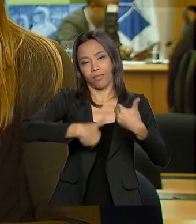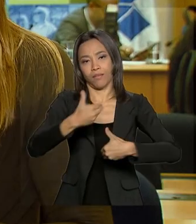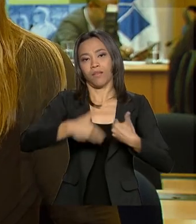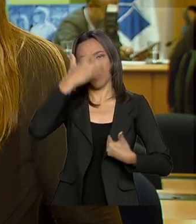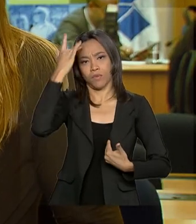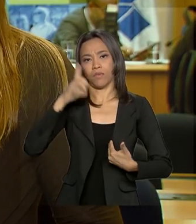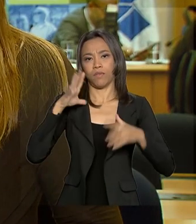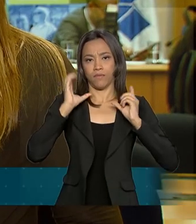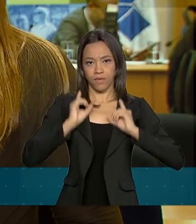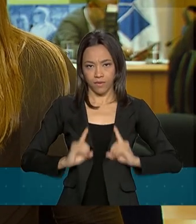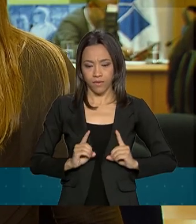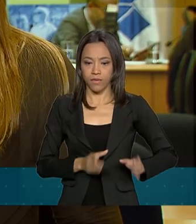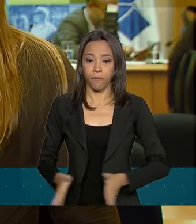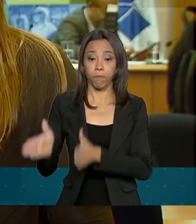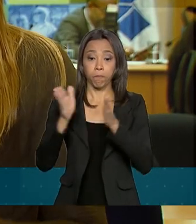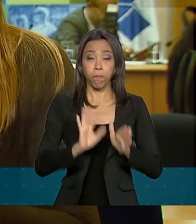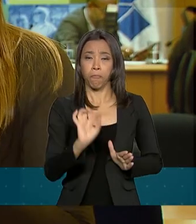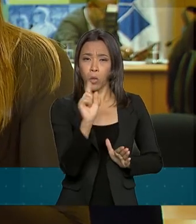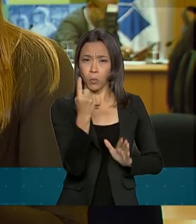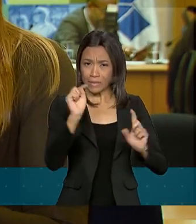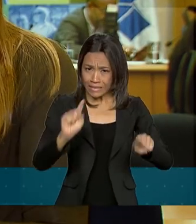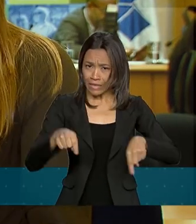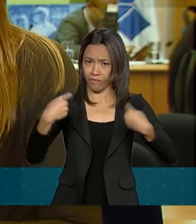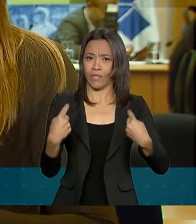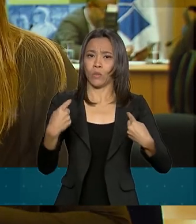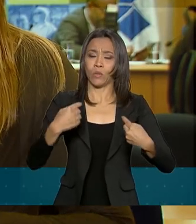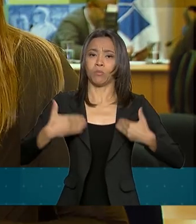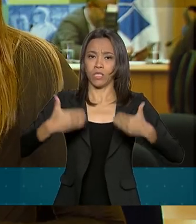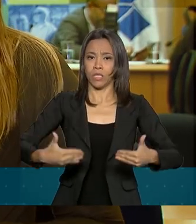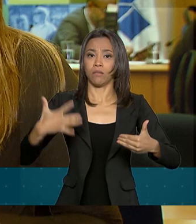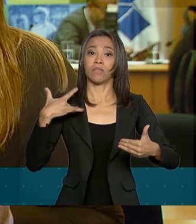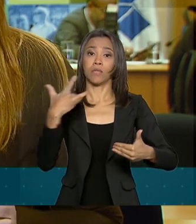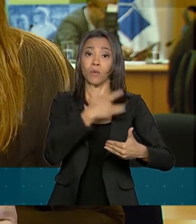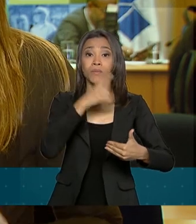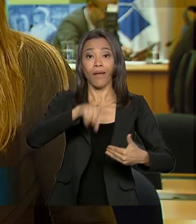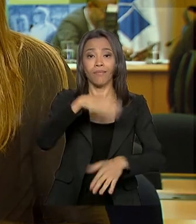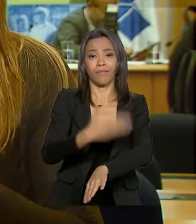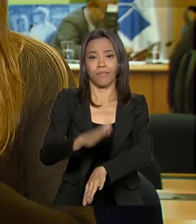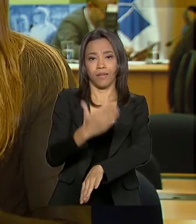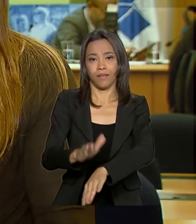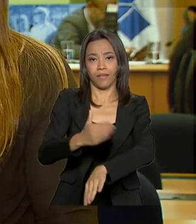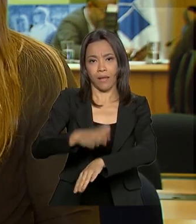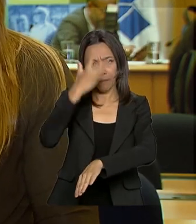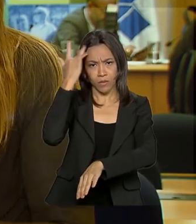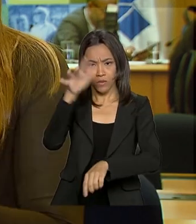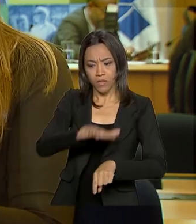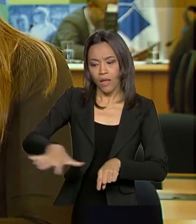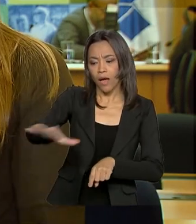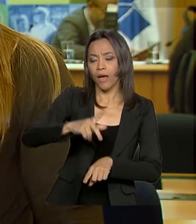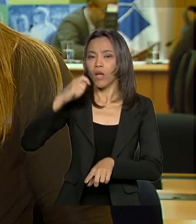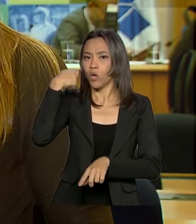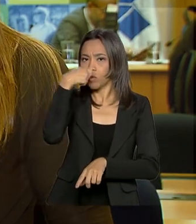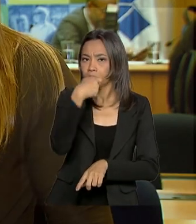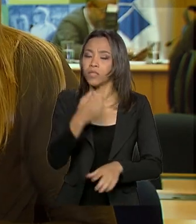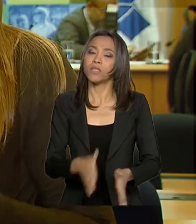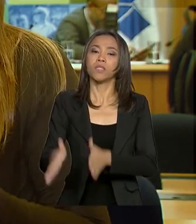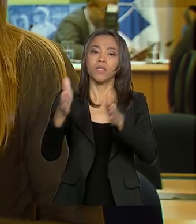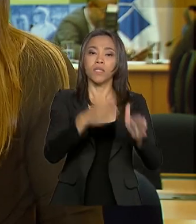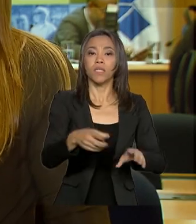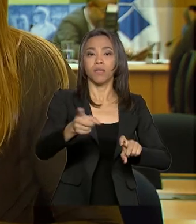Um dos desafios do Ministério da Saúde é capacitar profissionais nos setores de odontologia e ortopedia.